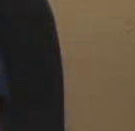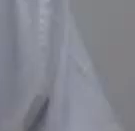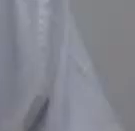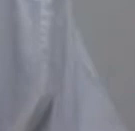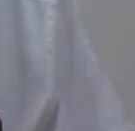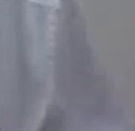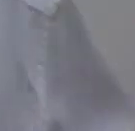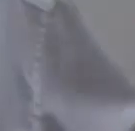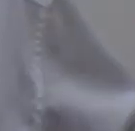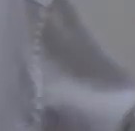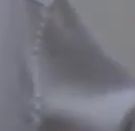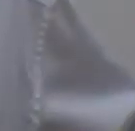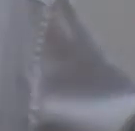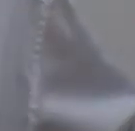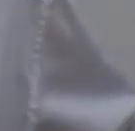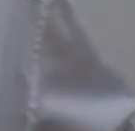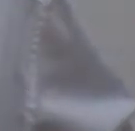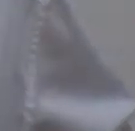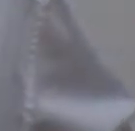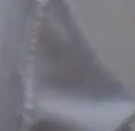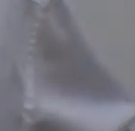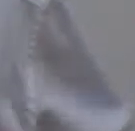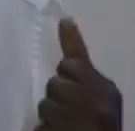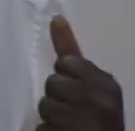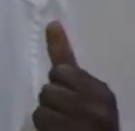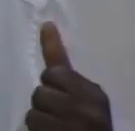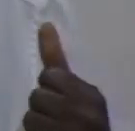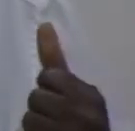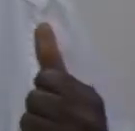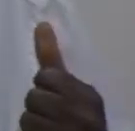o investimento.